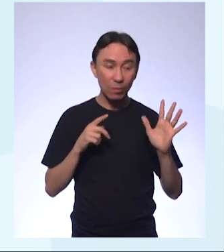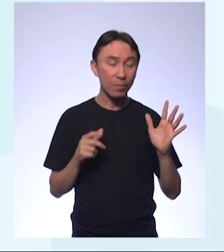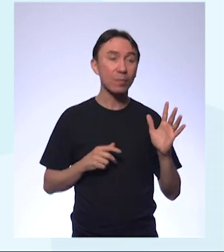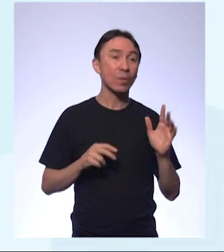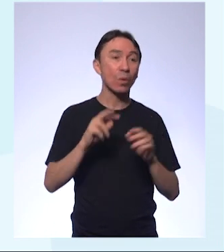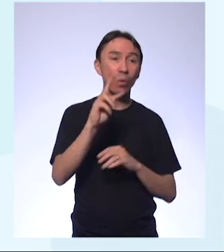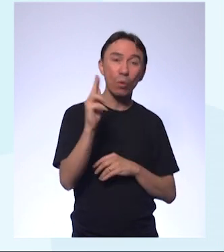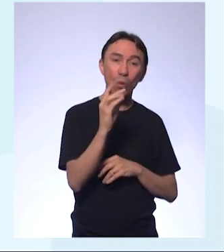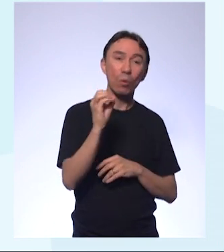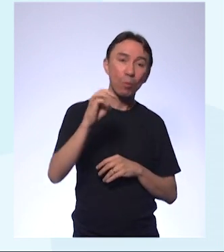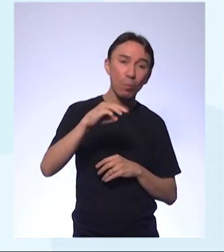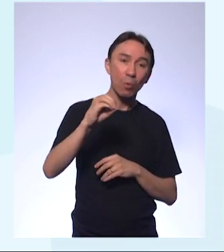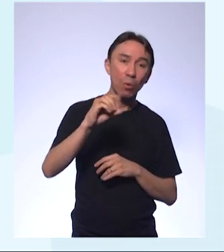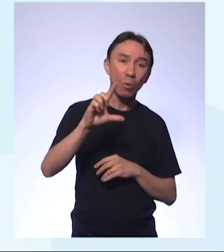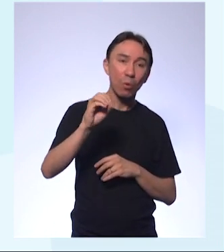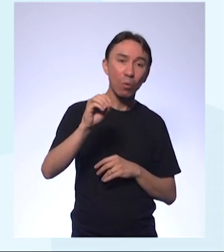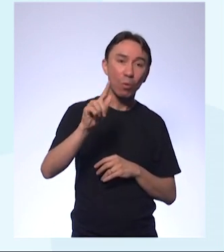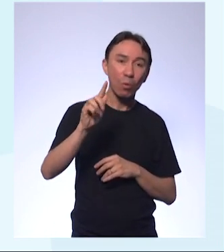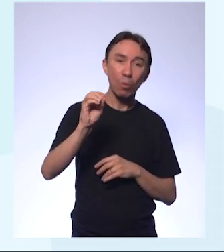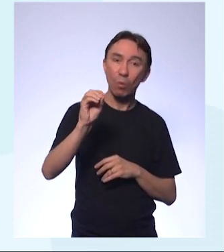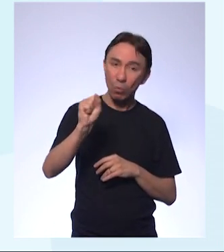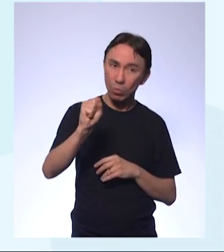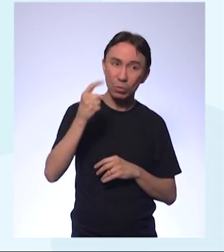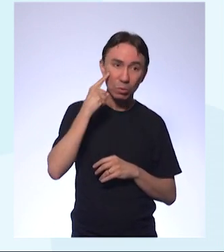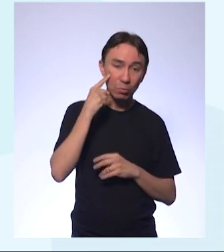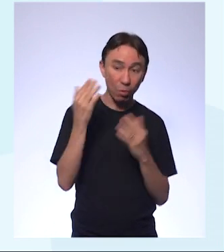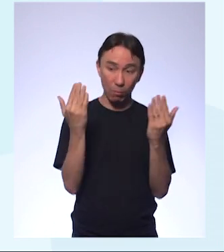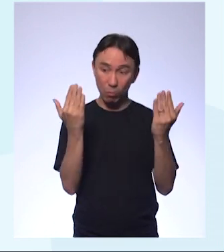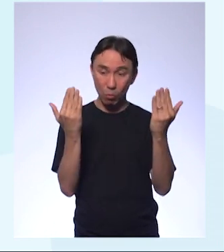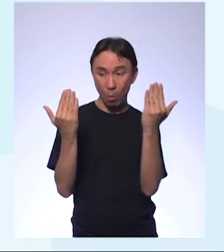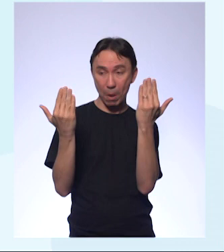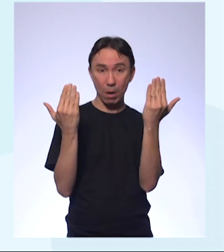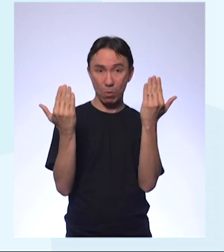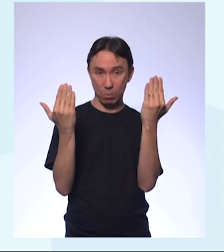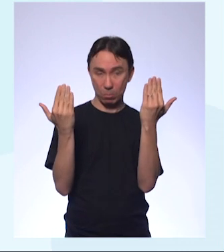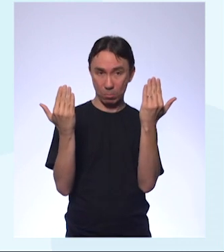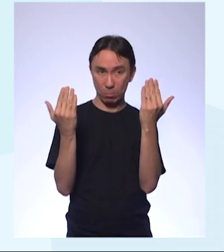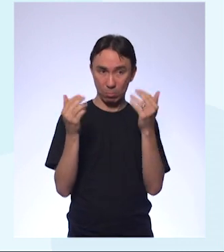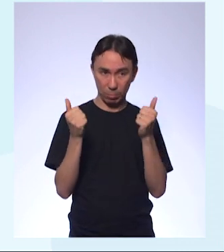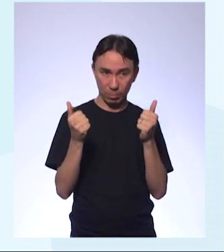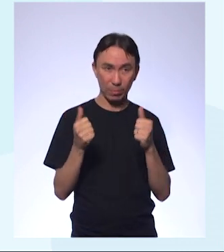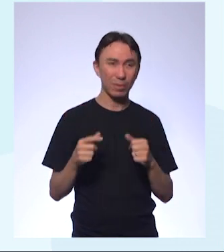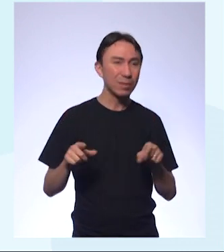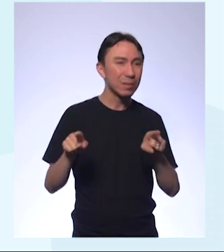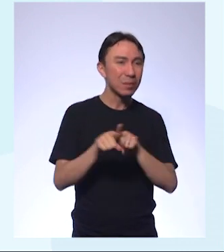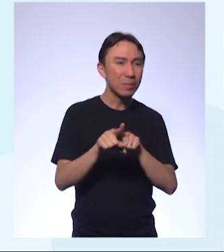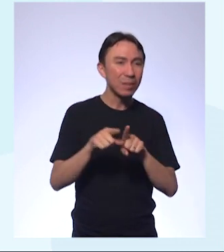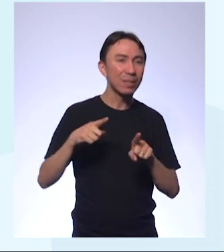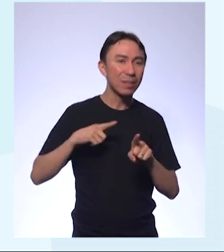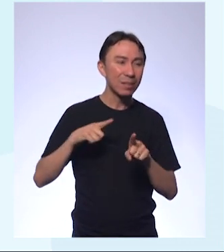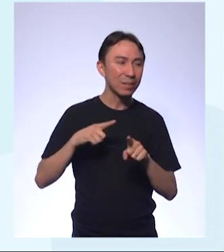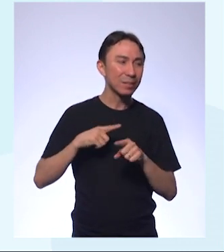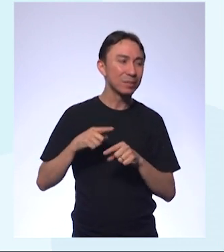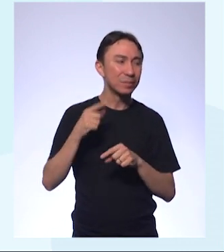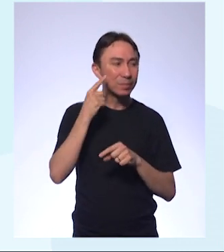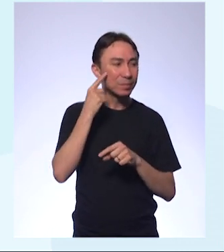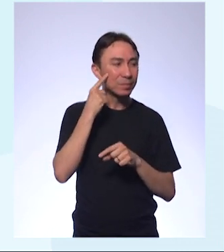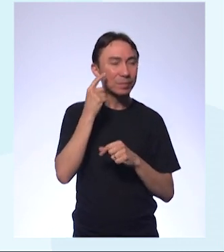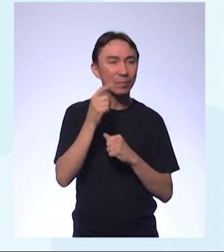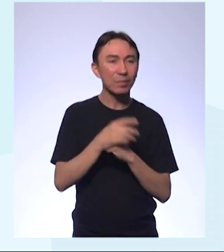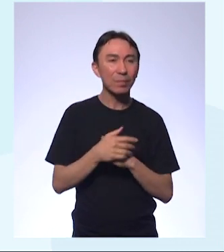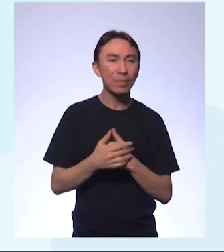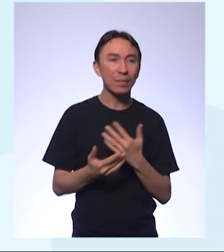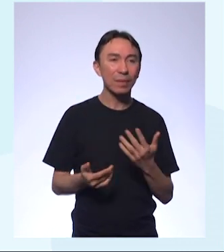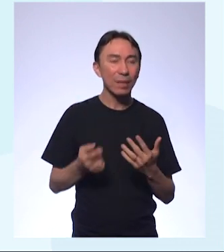cromossomos, tá? Percebam que aí na imagem a gente tem o que a gente chama de centrômero. O centrômero, ele não